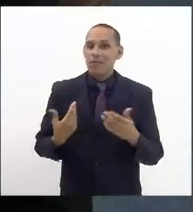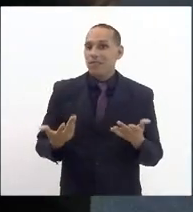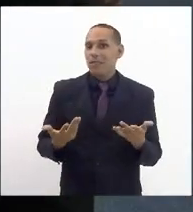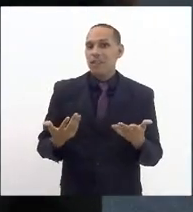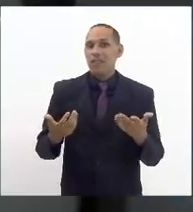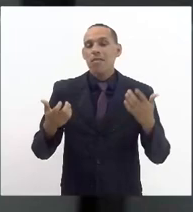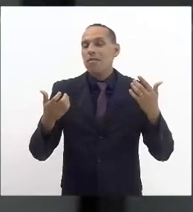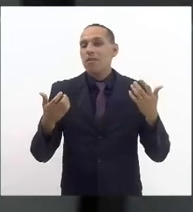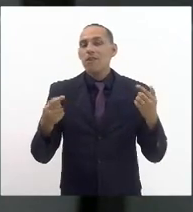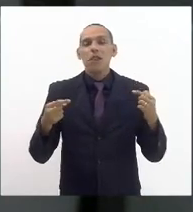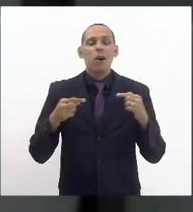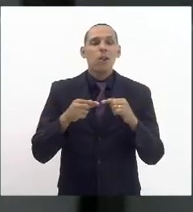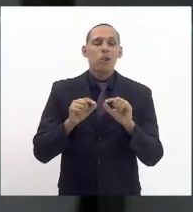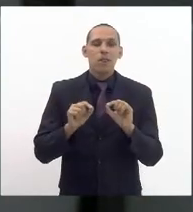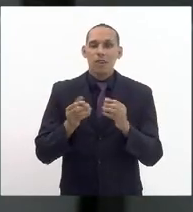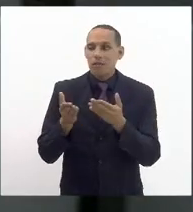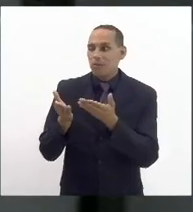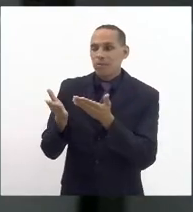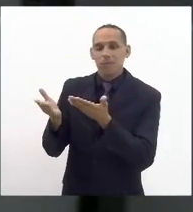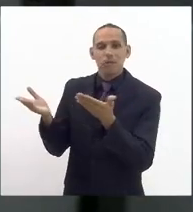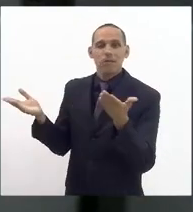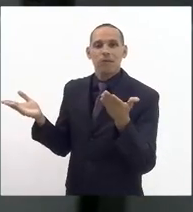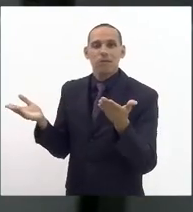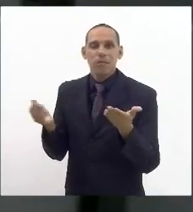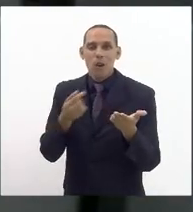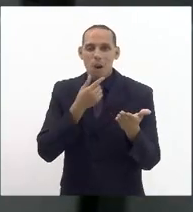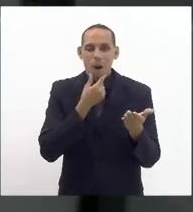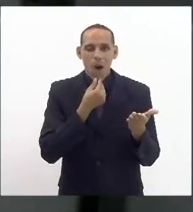isso? Esses homens,